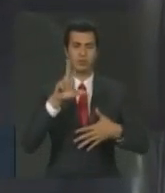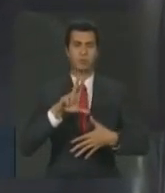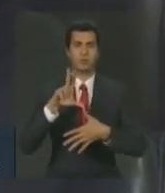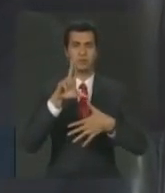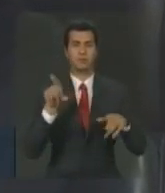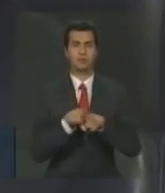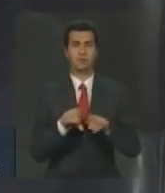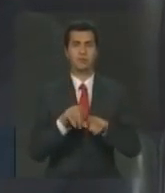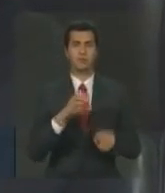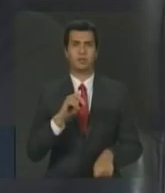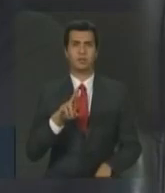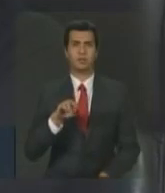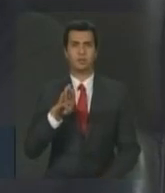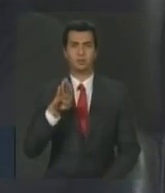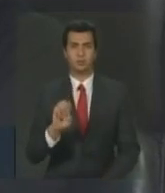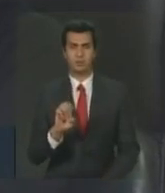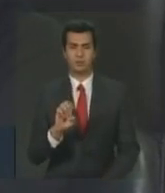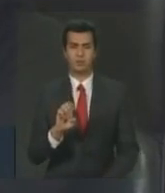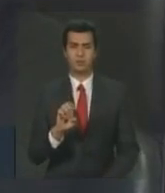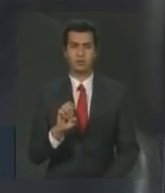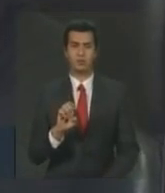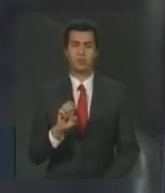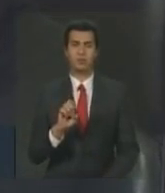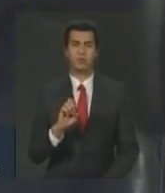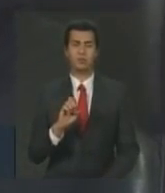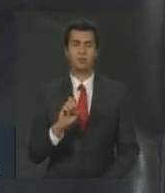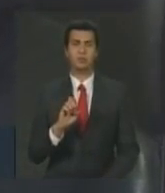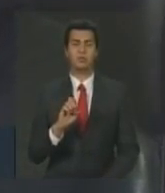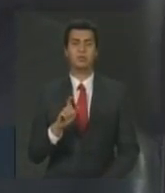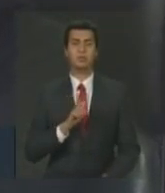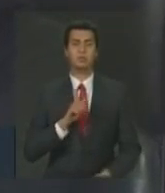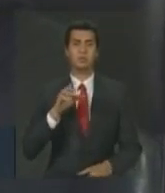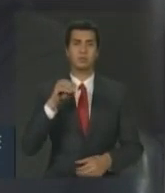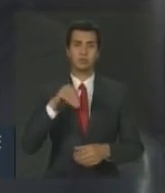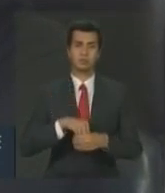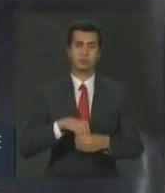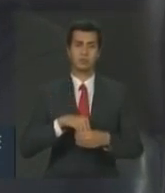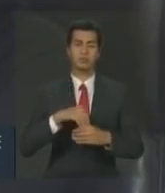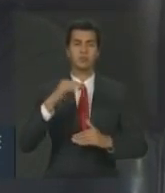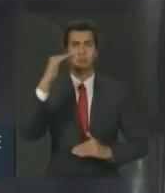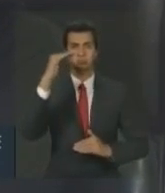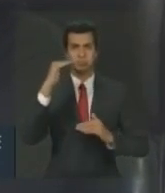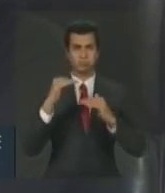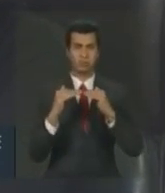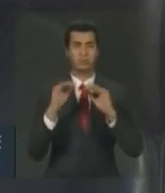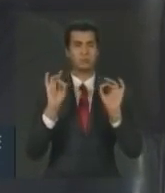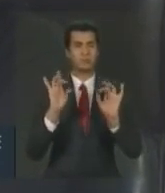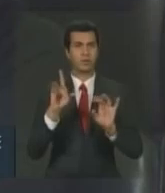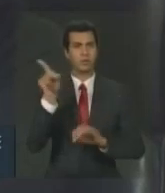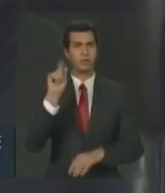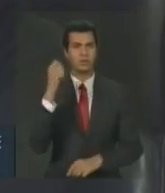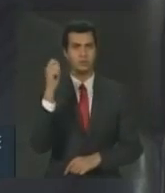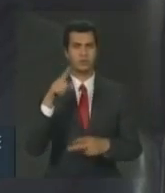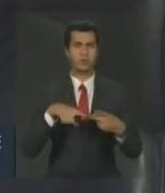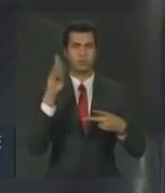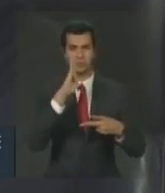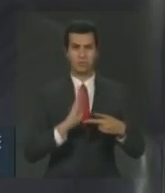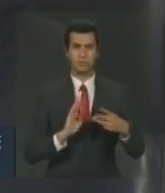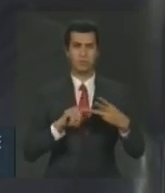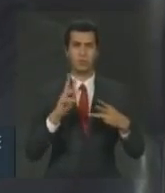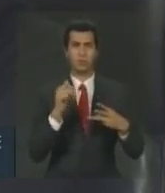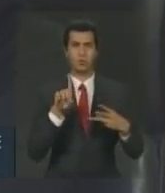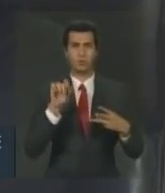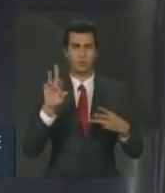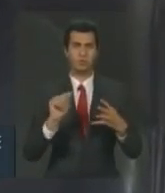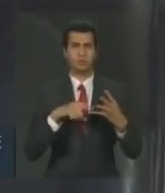Caribe resistiu à tendência. A desigualdade interna tem caído, especialmente na Argentina, no Brasil, Honduras,